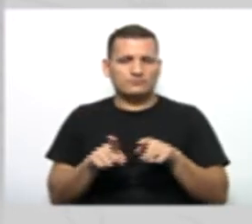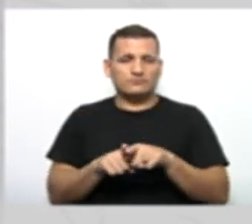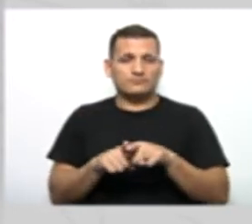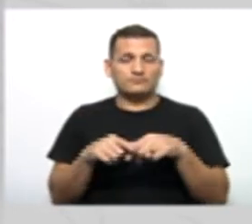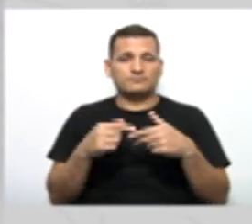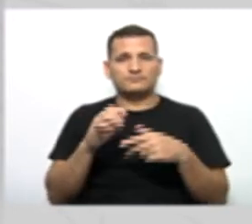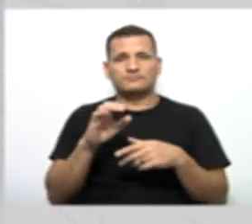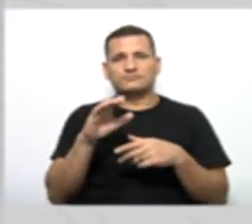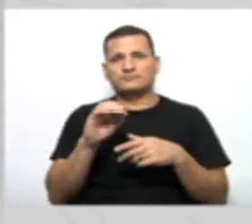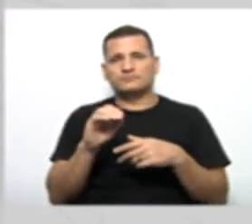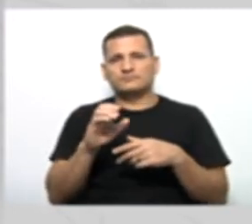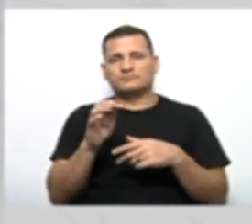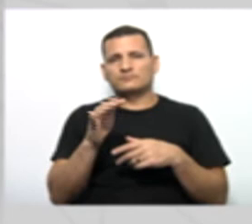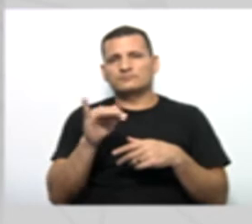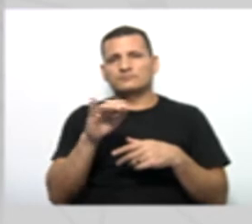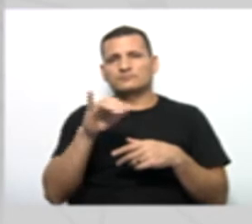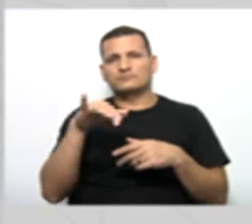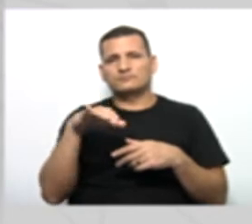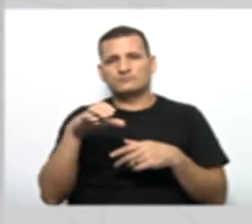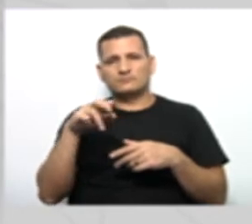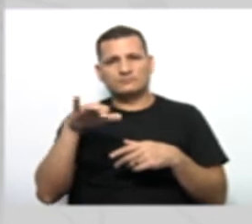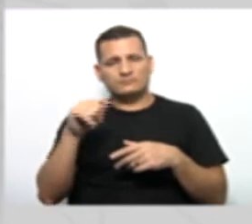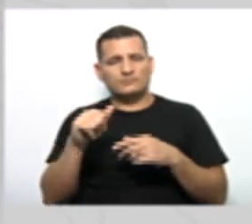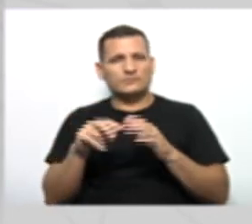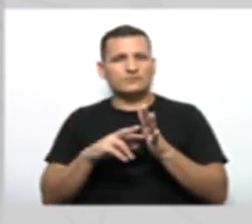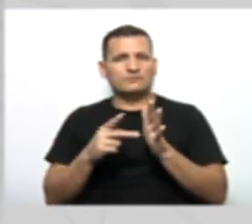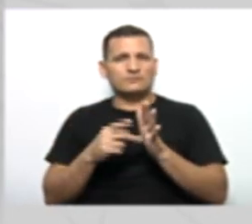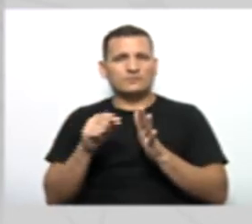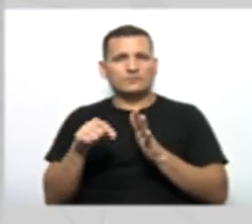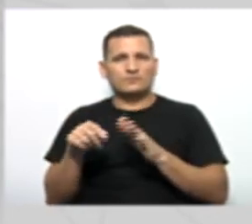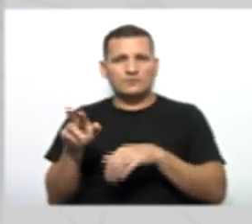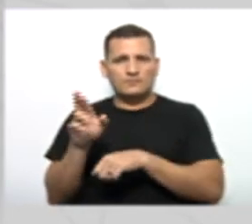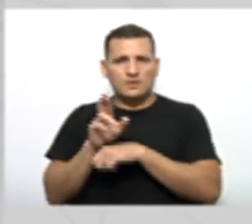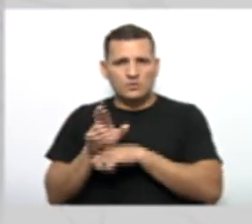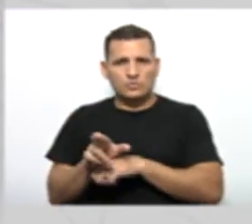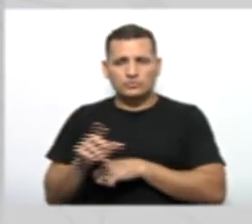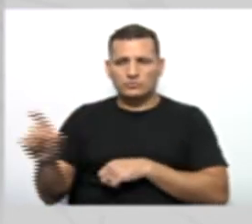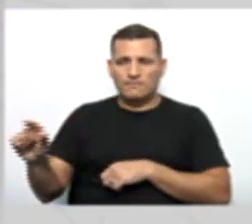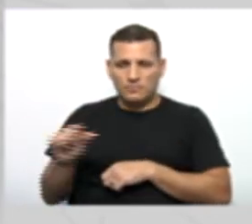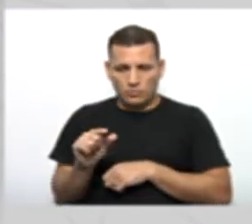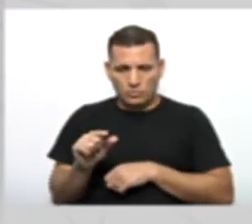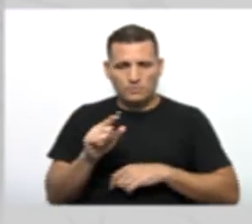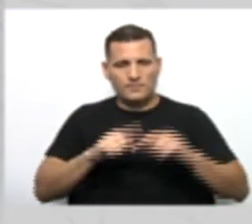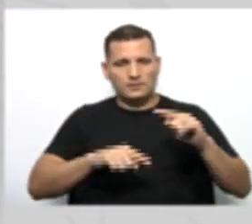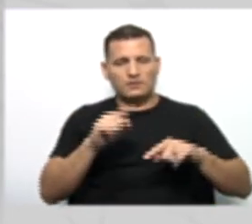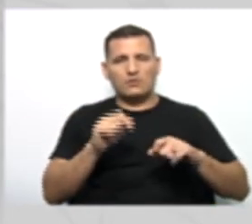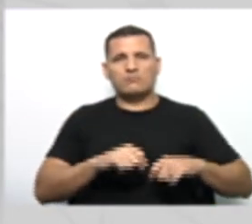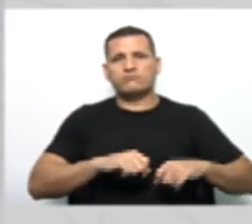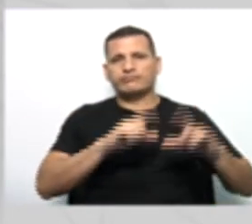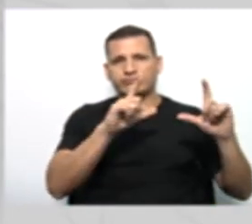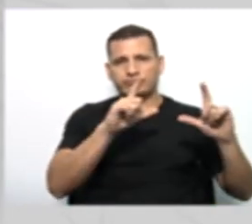ecoeficiência significa fazer mais com menos, significa você utilizar os recursos mais adequadamente.